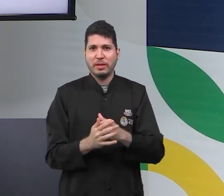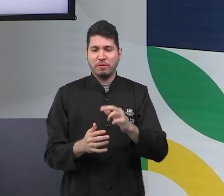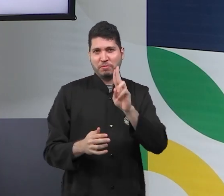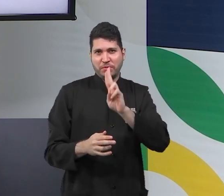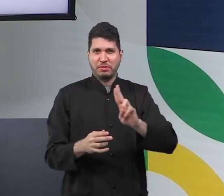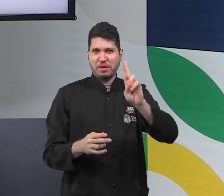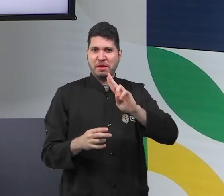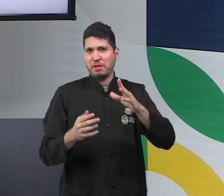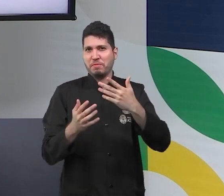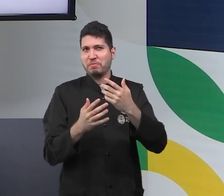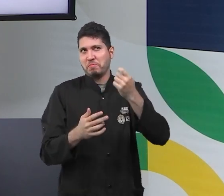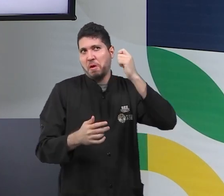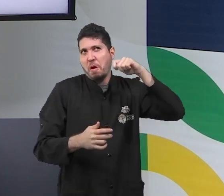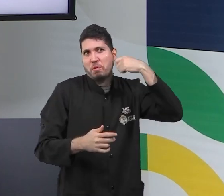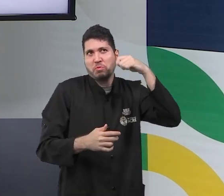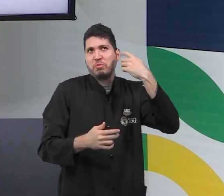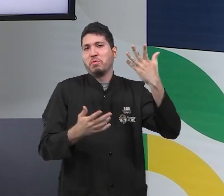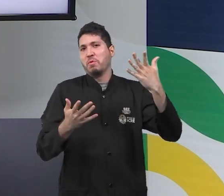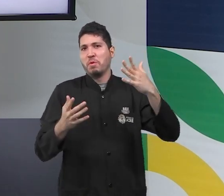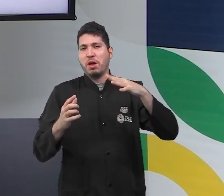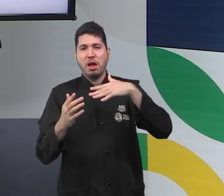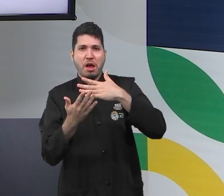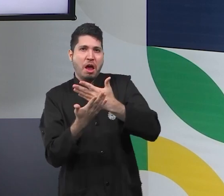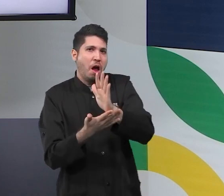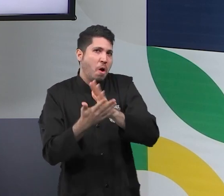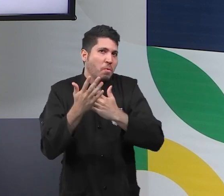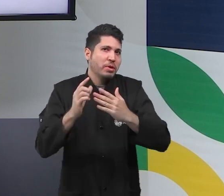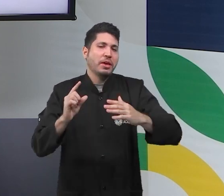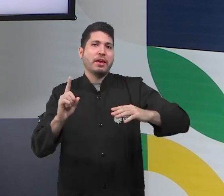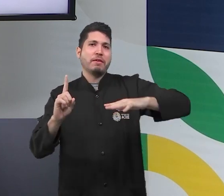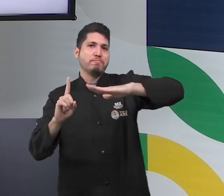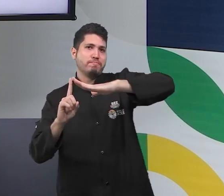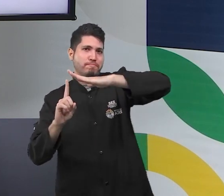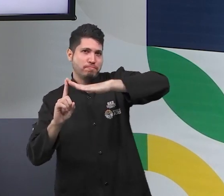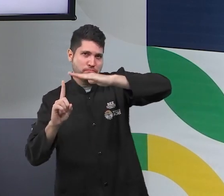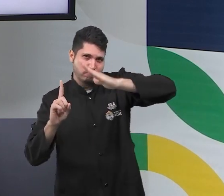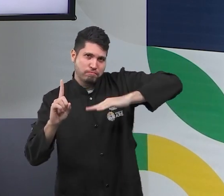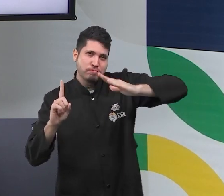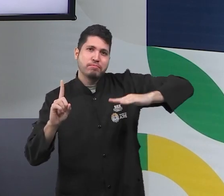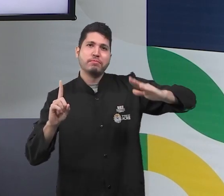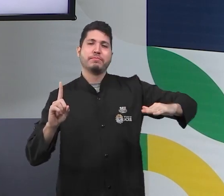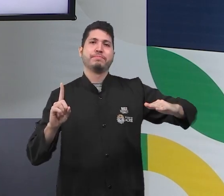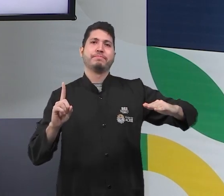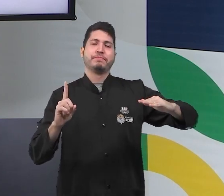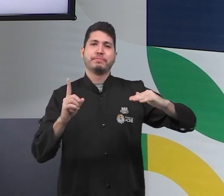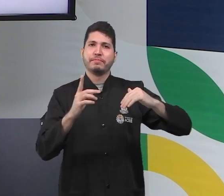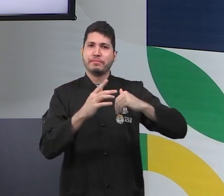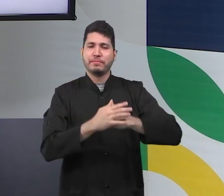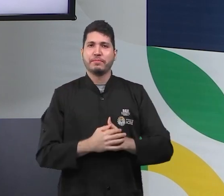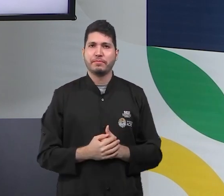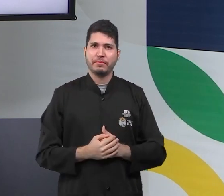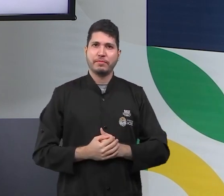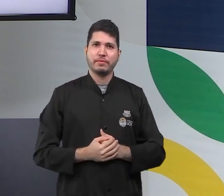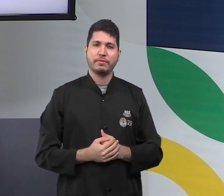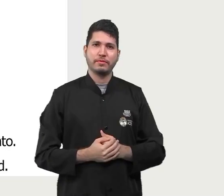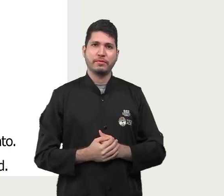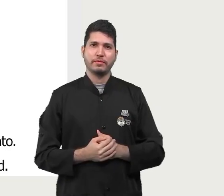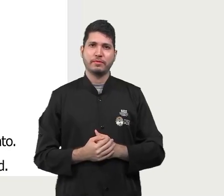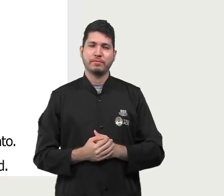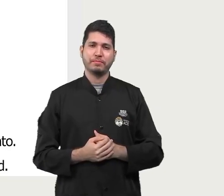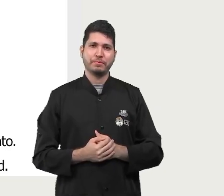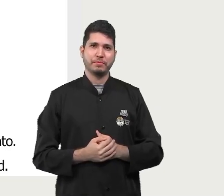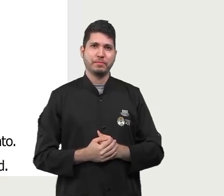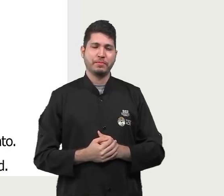particular, e que não diz respeito à coletividade. Então, uma das características da notícia é que ela tem que atingir a coletividade. A